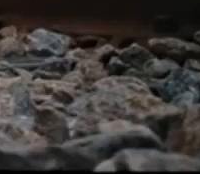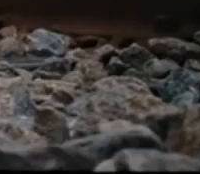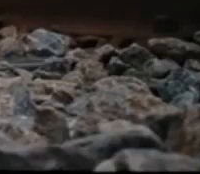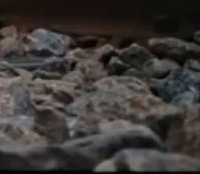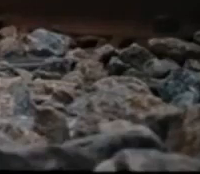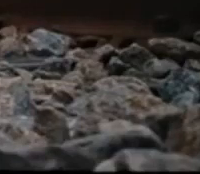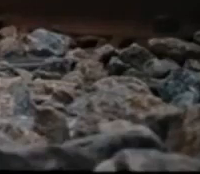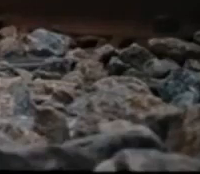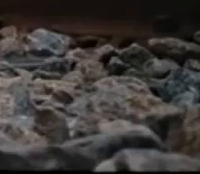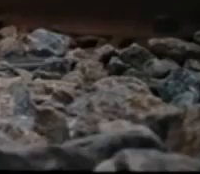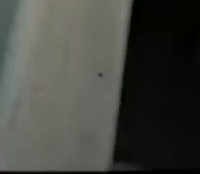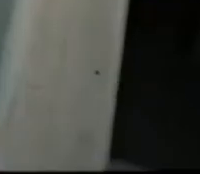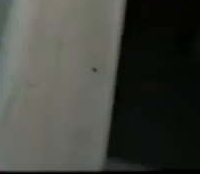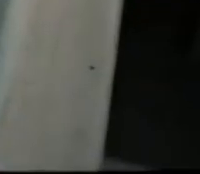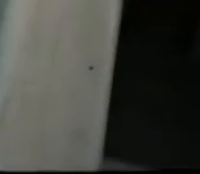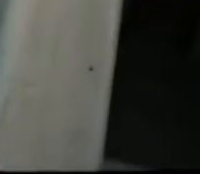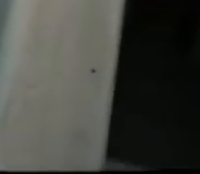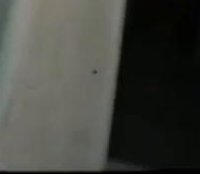Isso, vai.